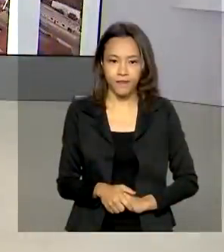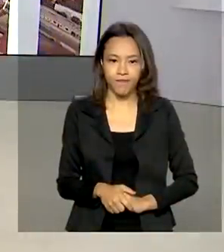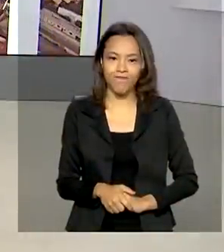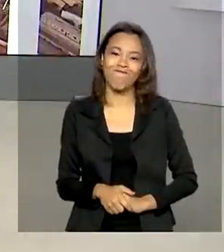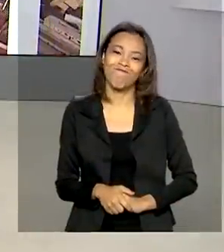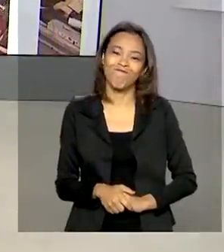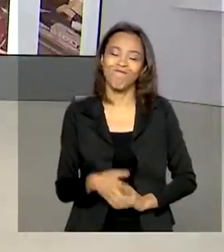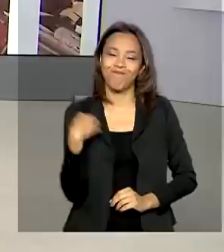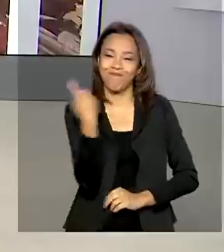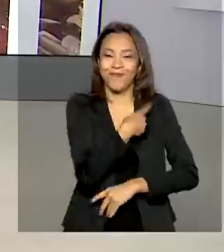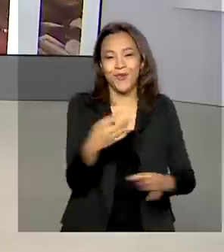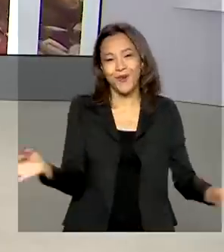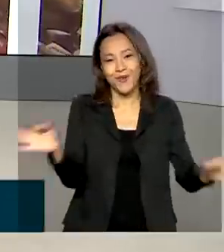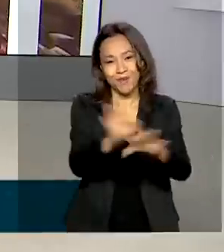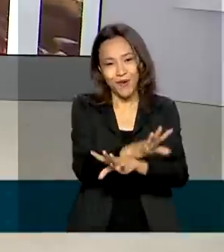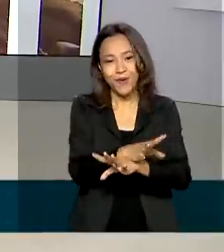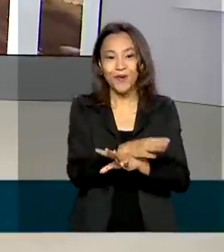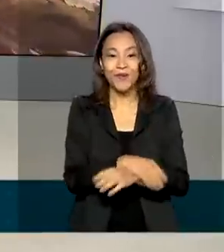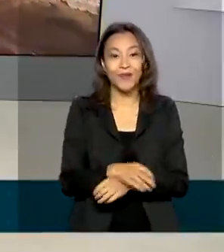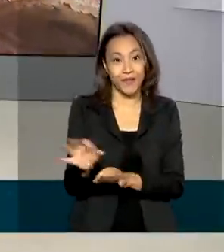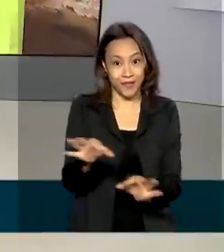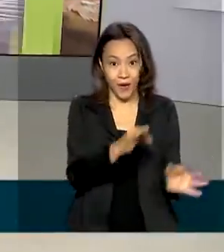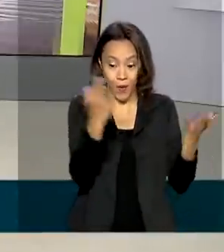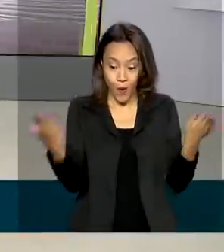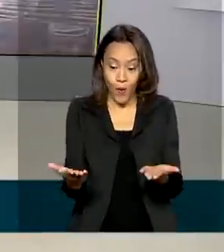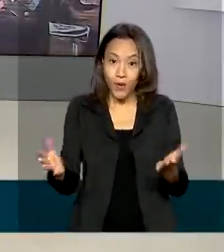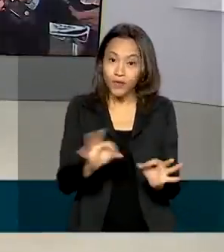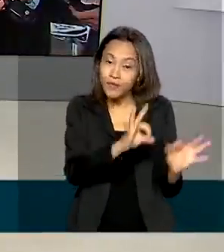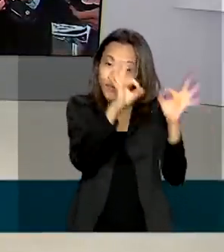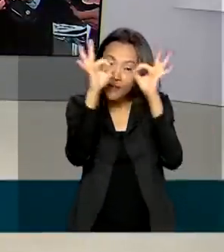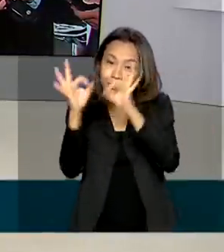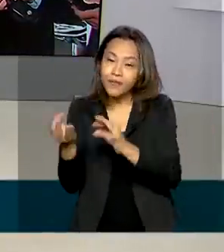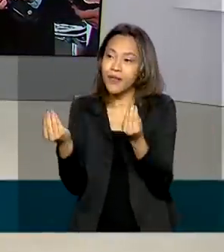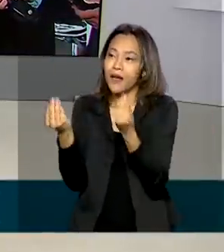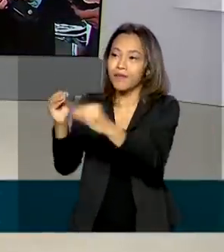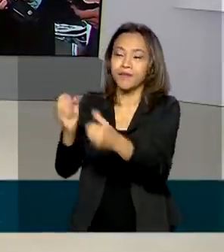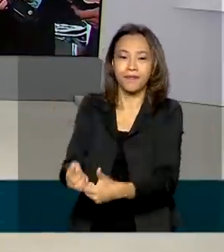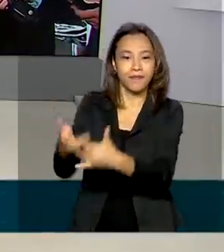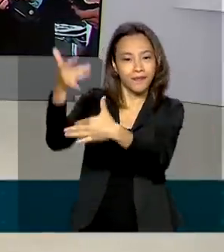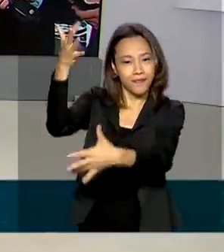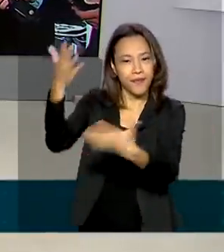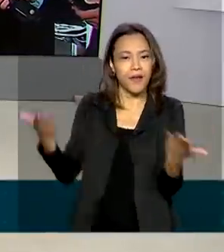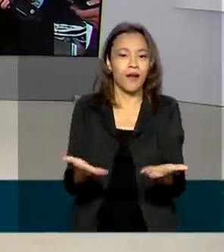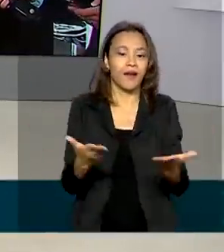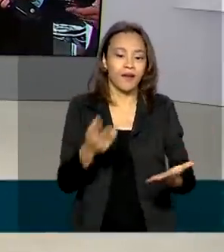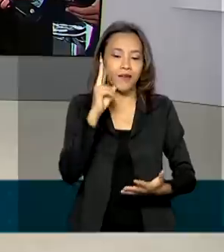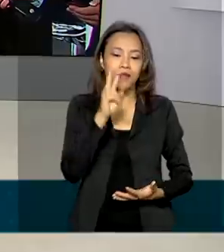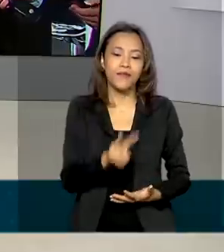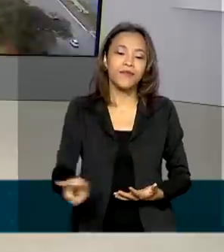A gente fica por aqui, as reportagens de hoje estão nas nossas redes sociais. Fique